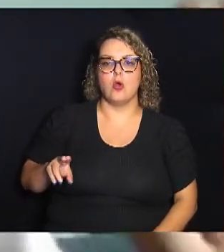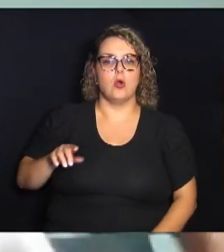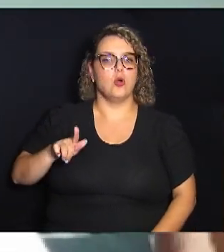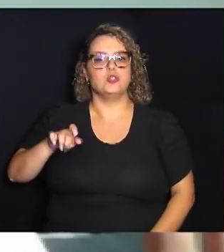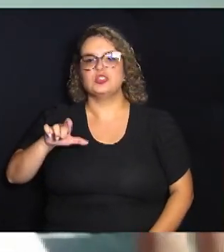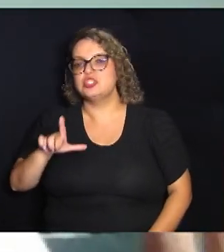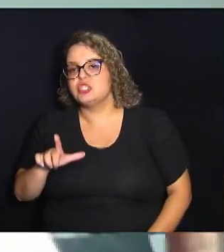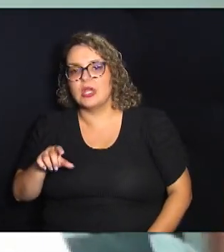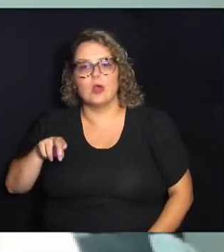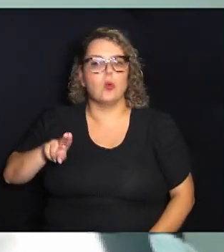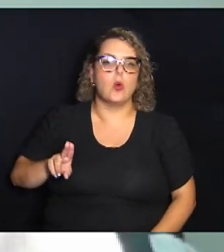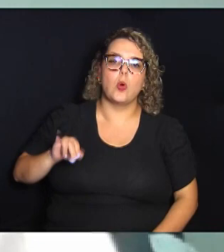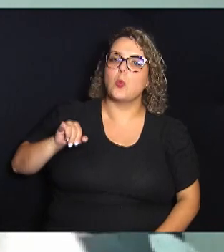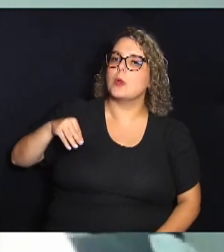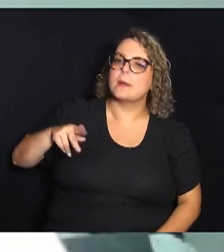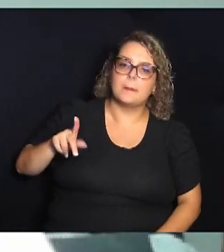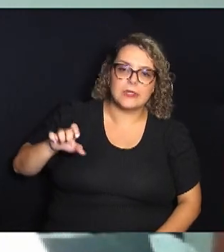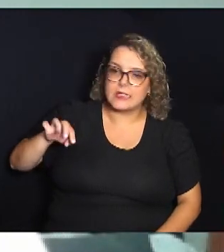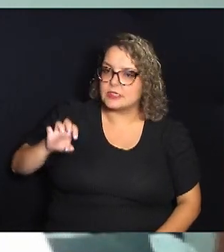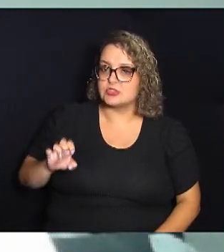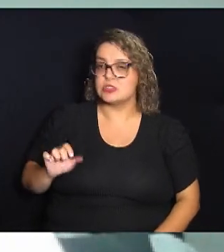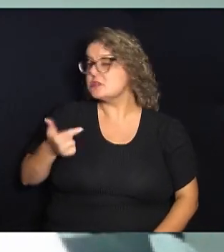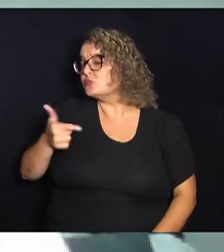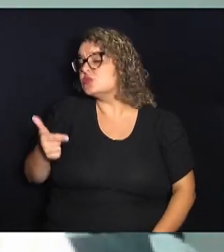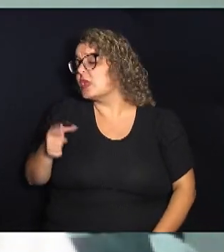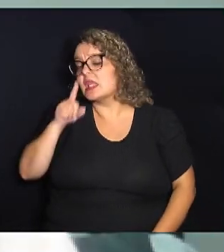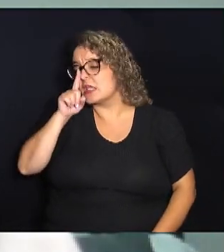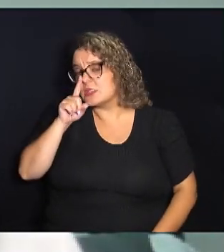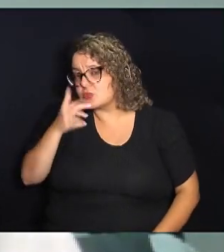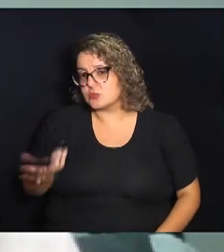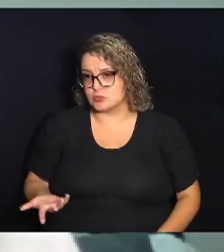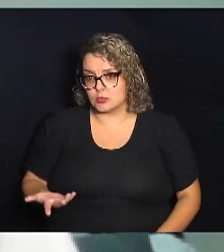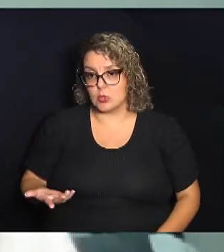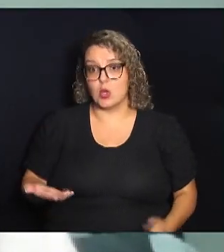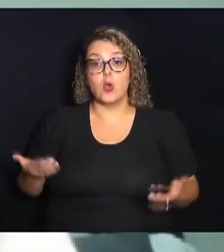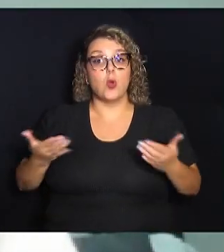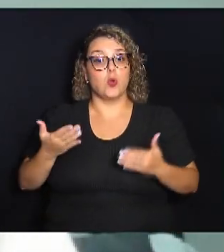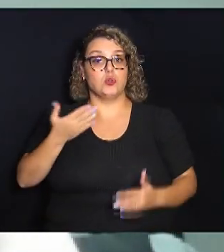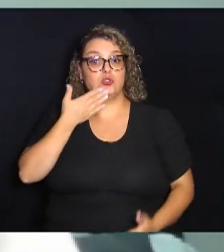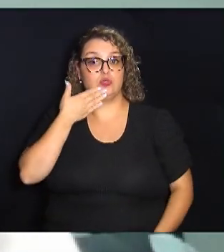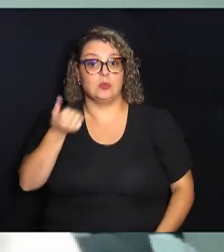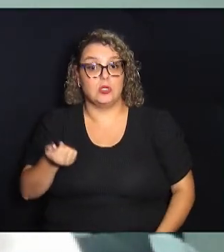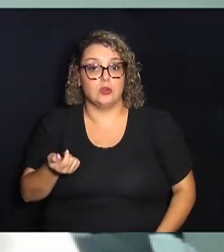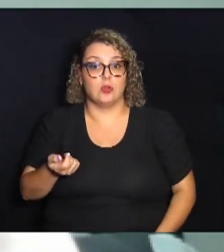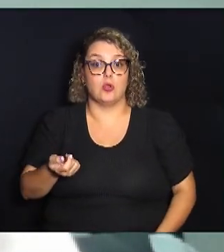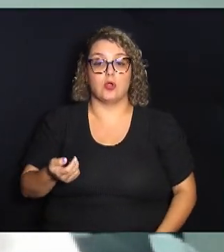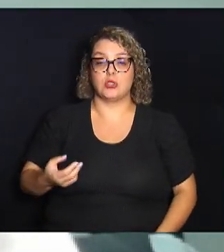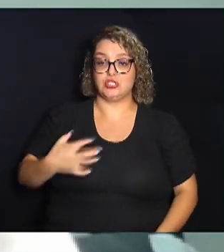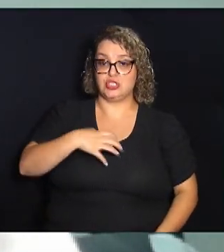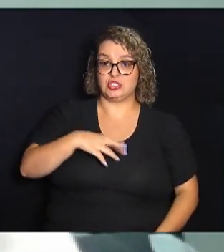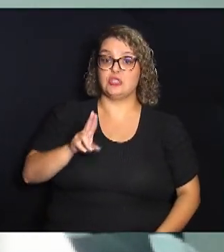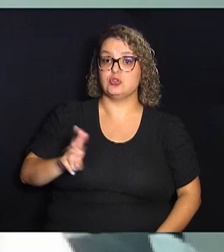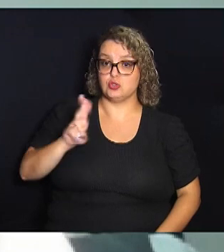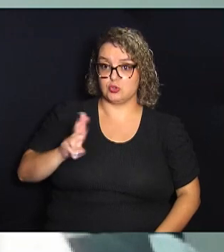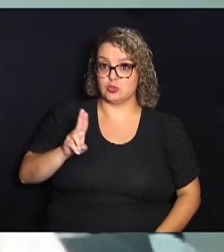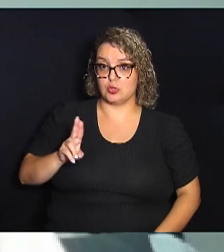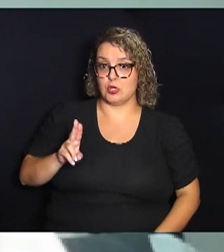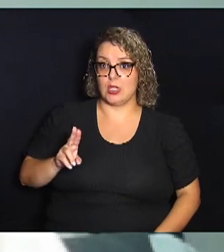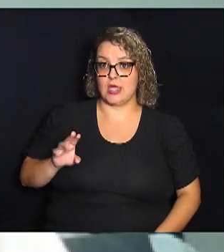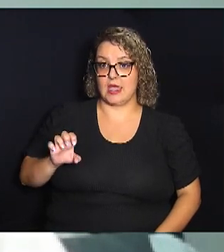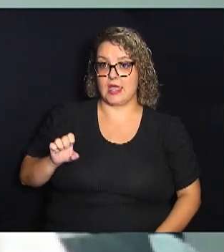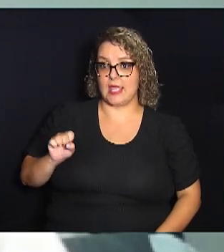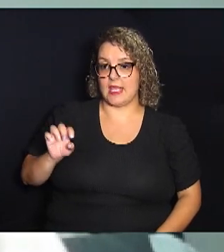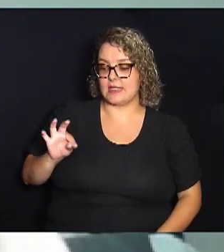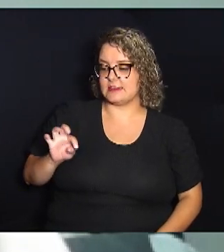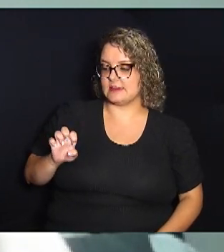implante, esse risco já não existe mais. Então, hoje a melhor via de administração de hormônios, esteroides, é a via